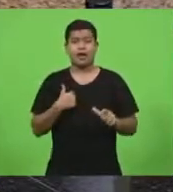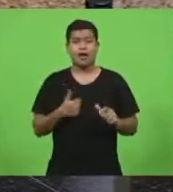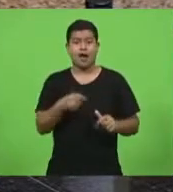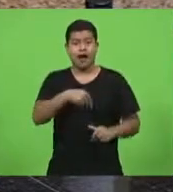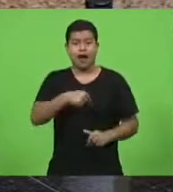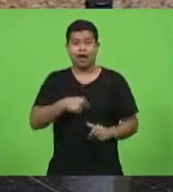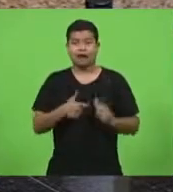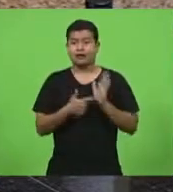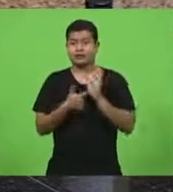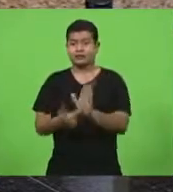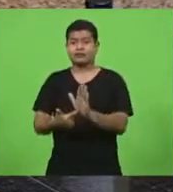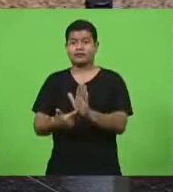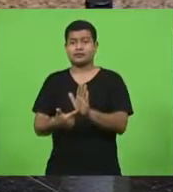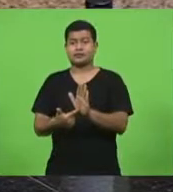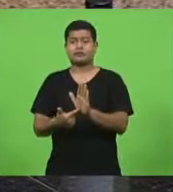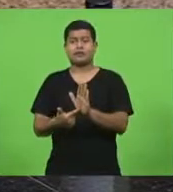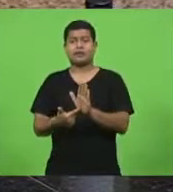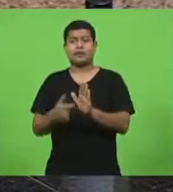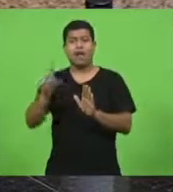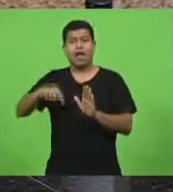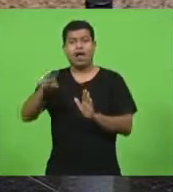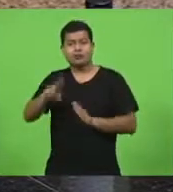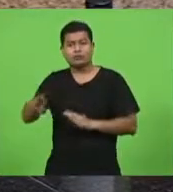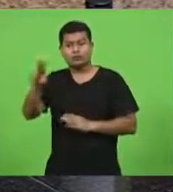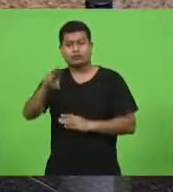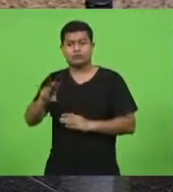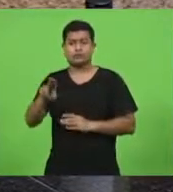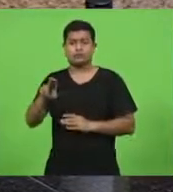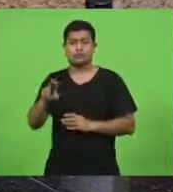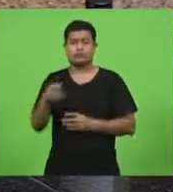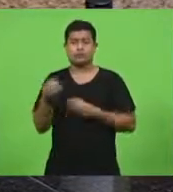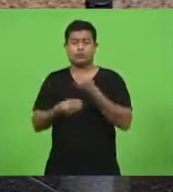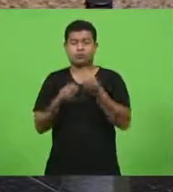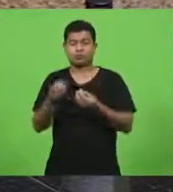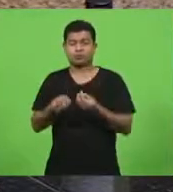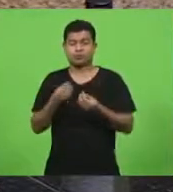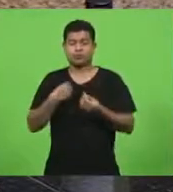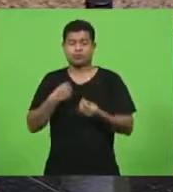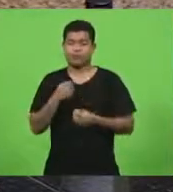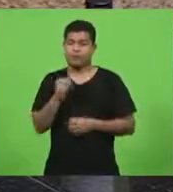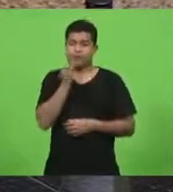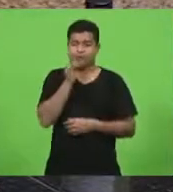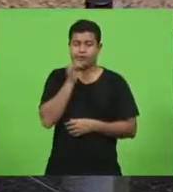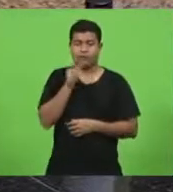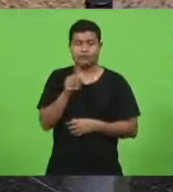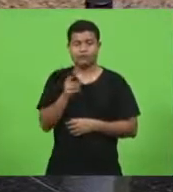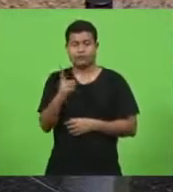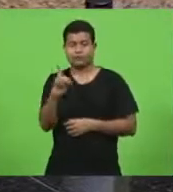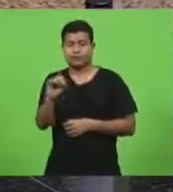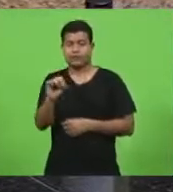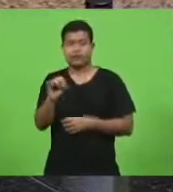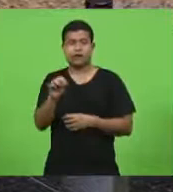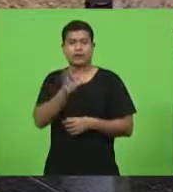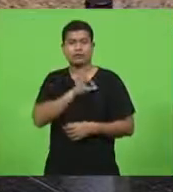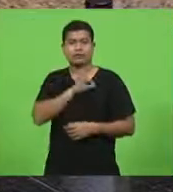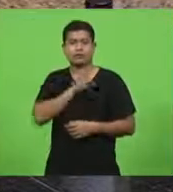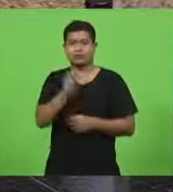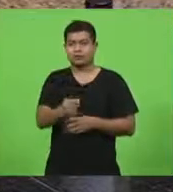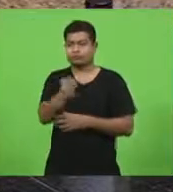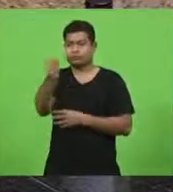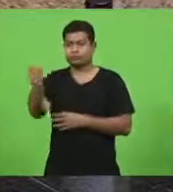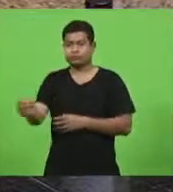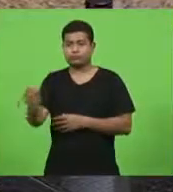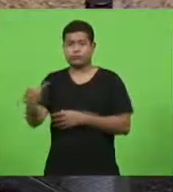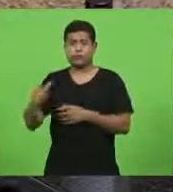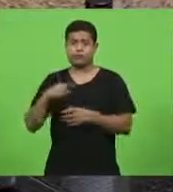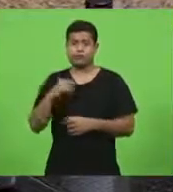elas são utilizadas para poder falar assim, olha, vai 10 policiais para cá, eu posso fazer uma indicação pedindo 100